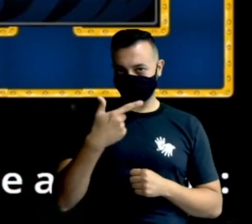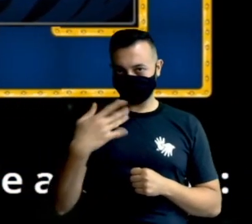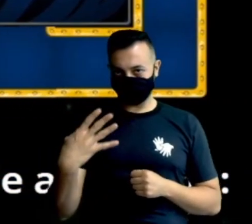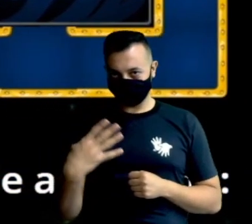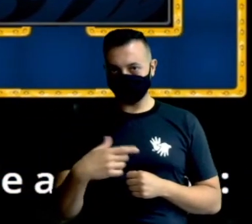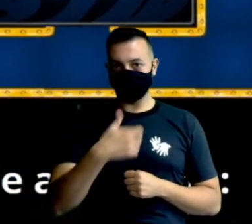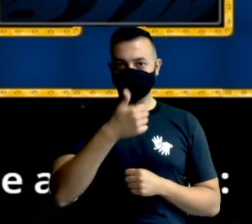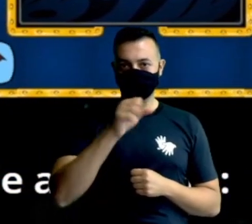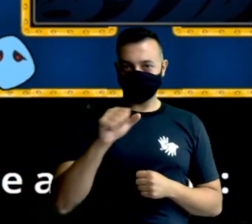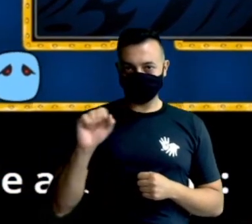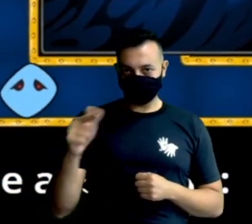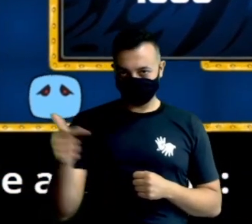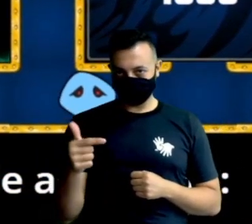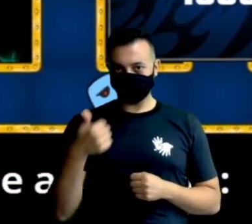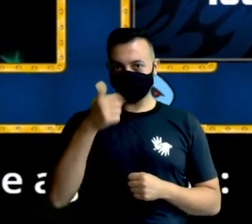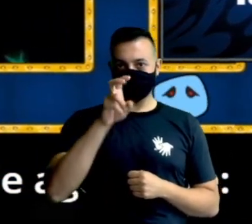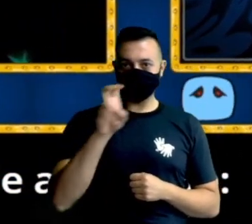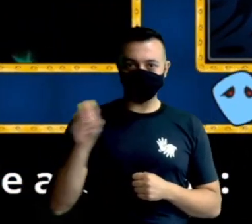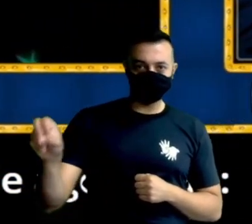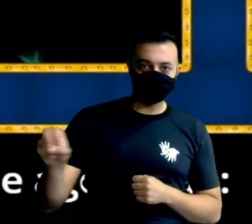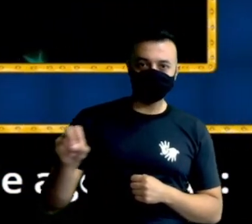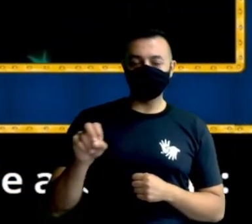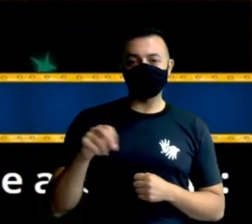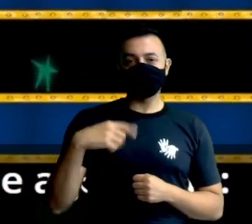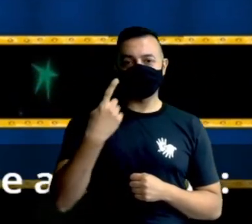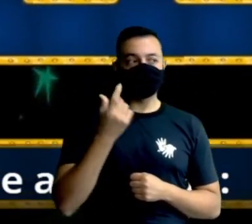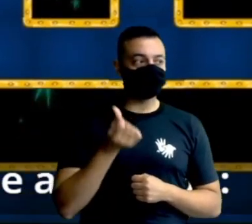1624, 1822, 1500,